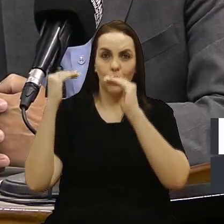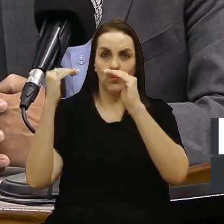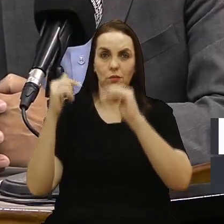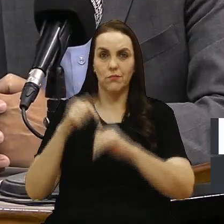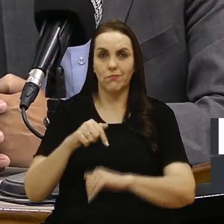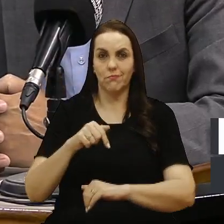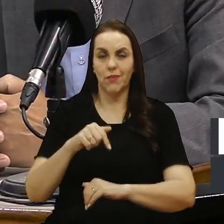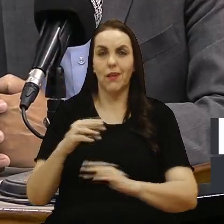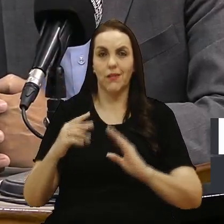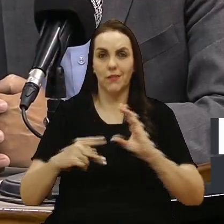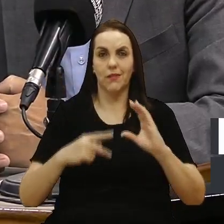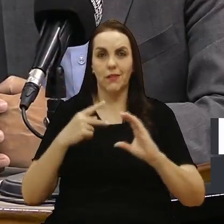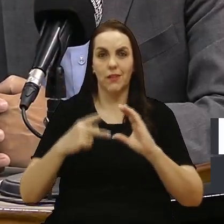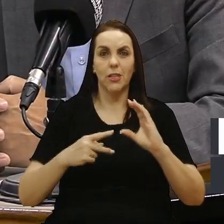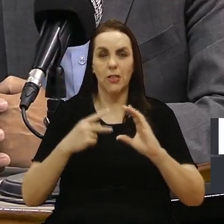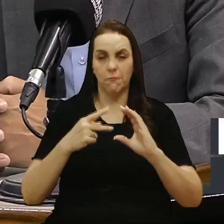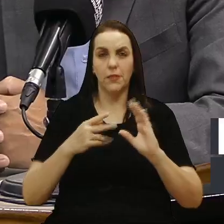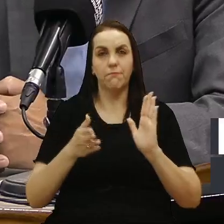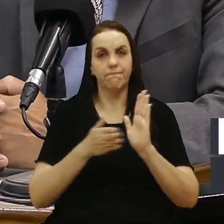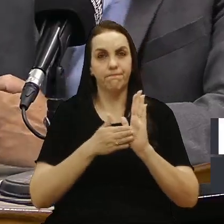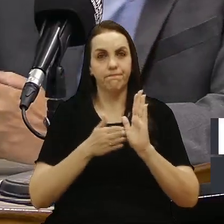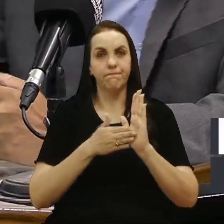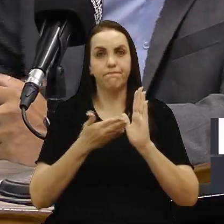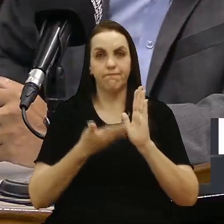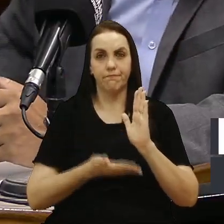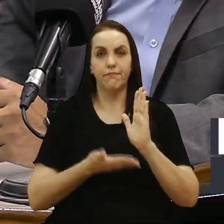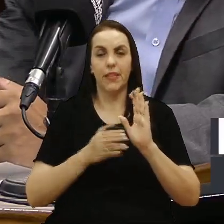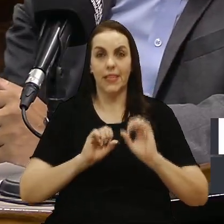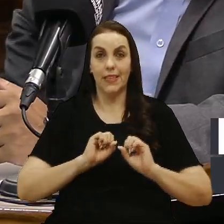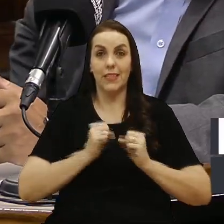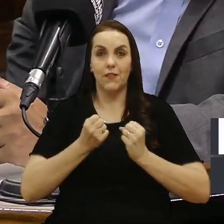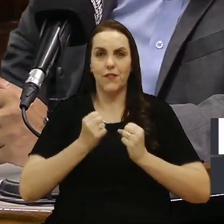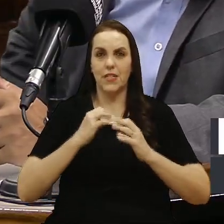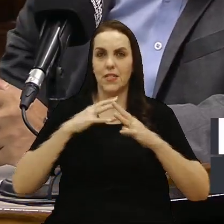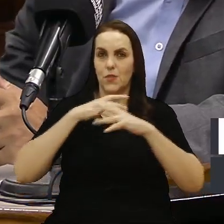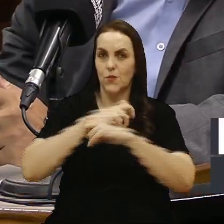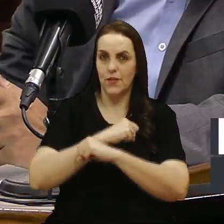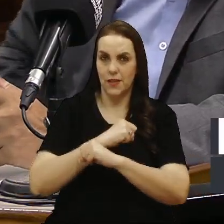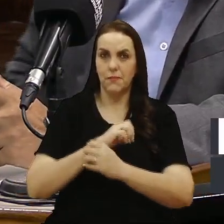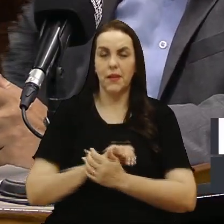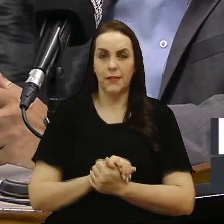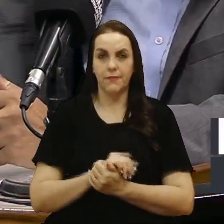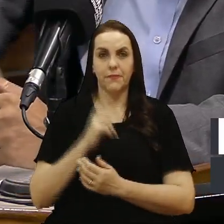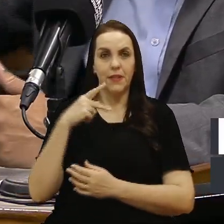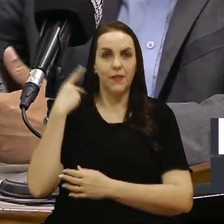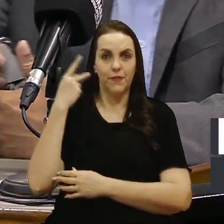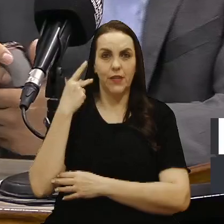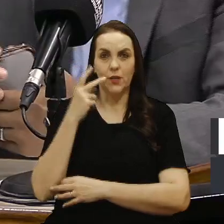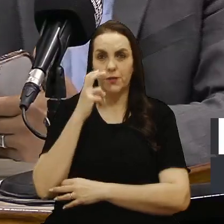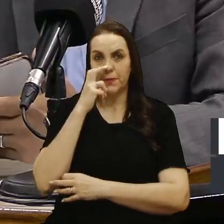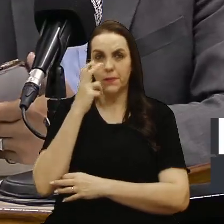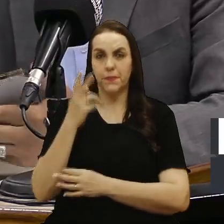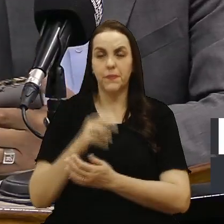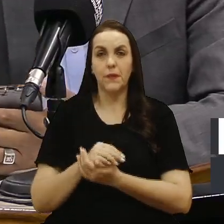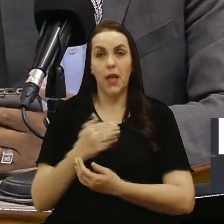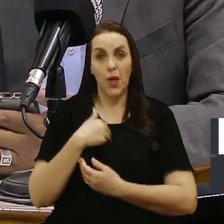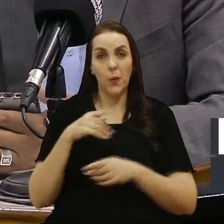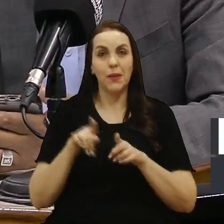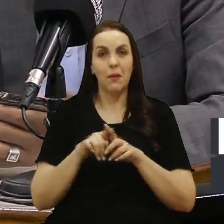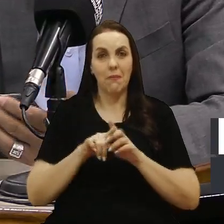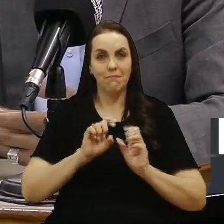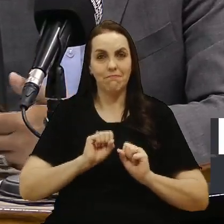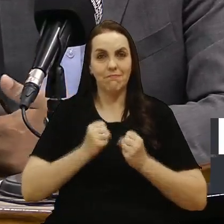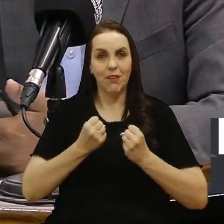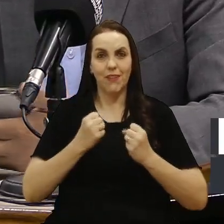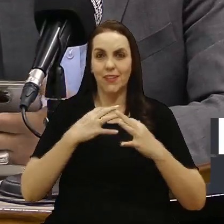dessa pauta da defesa, né, da causa animal, vereadora, mas eu também sou um defensor dos animais